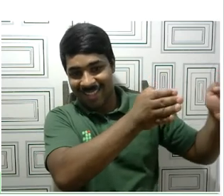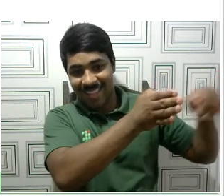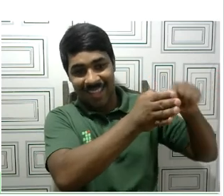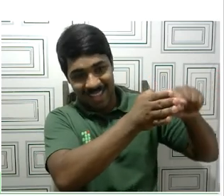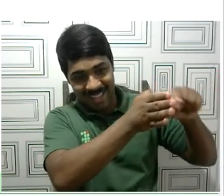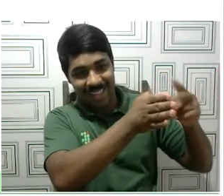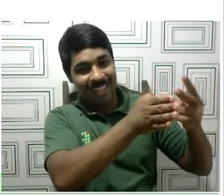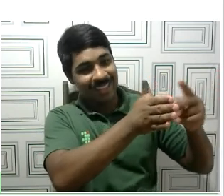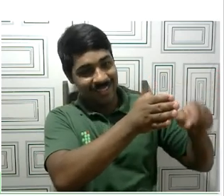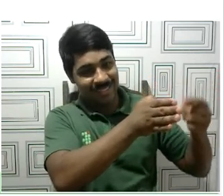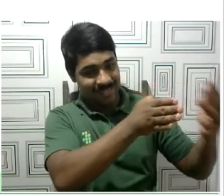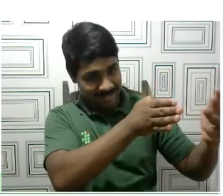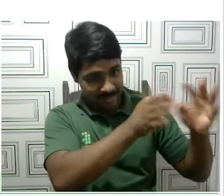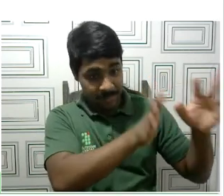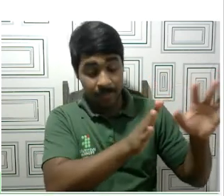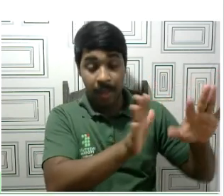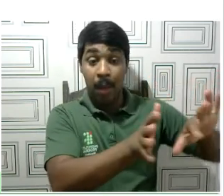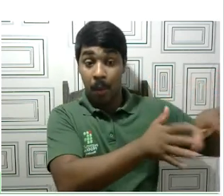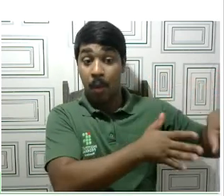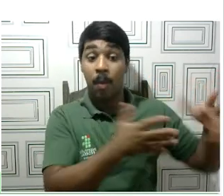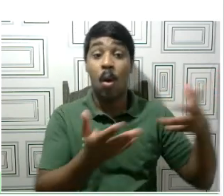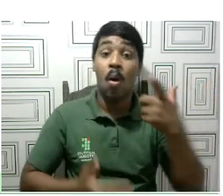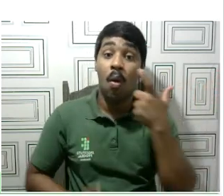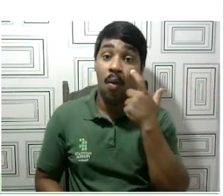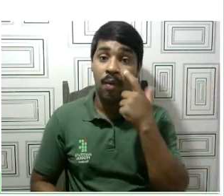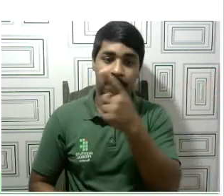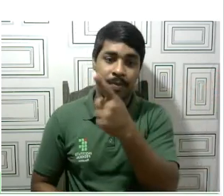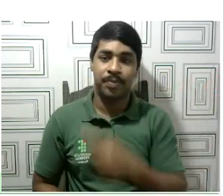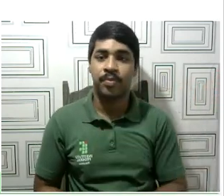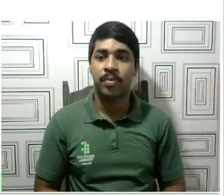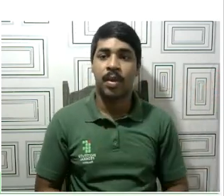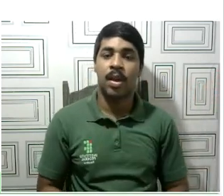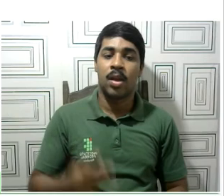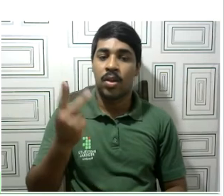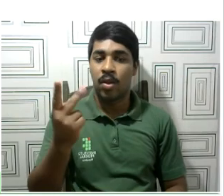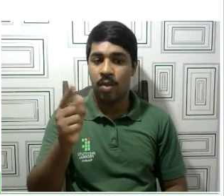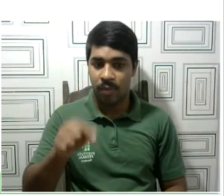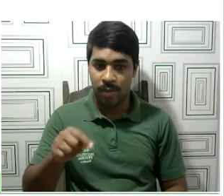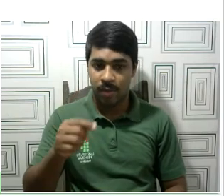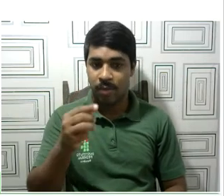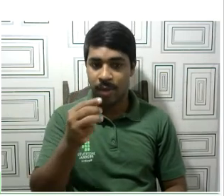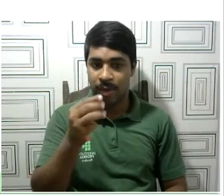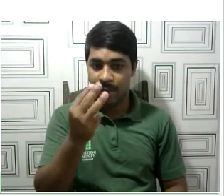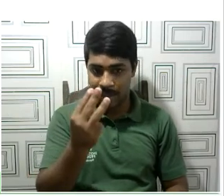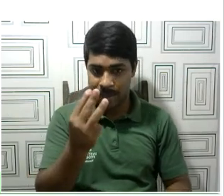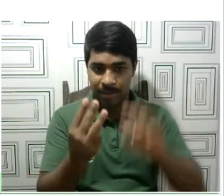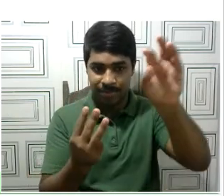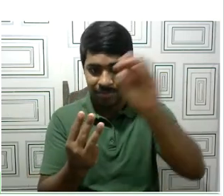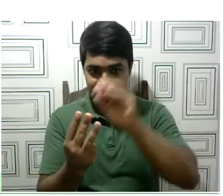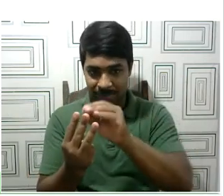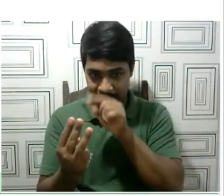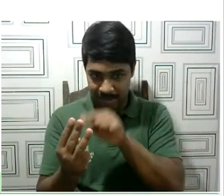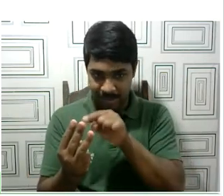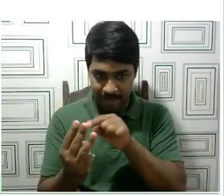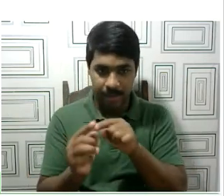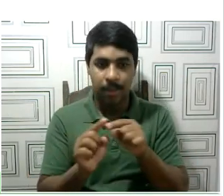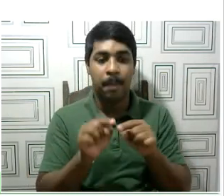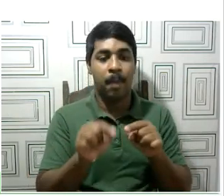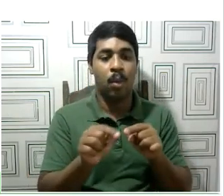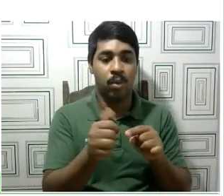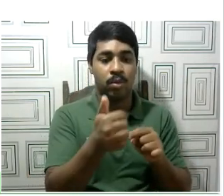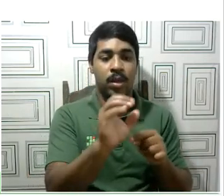2,3, né? Vezes 10 elevado a quanto? Bora deslocar a vírgula agora, ó. Uma casa, então aqui, ó, 1,